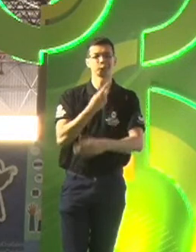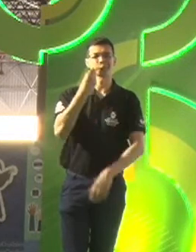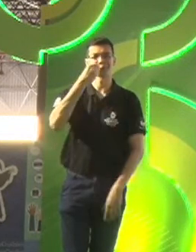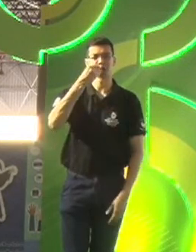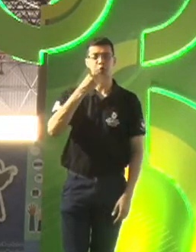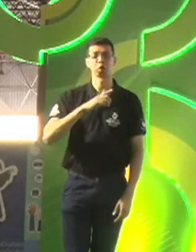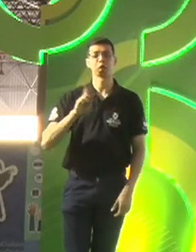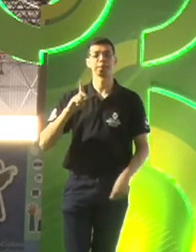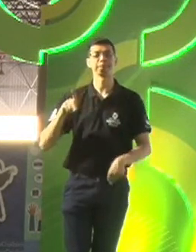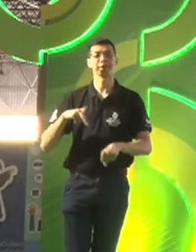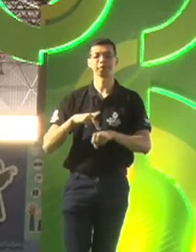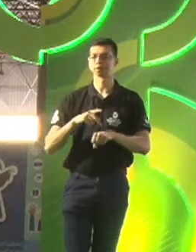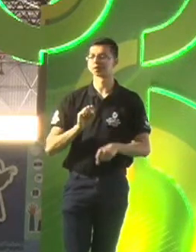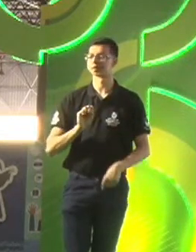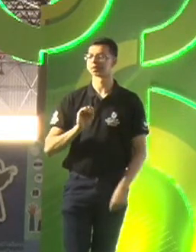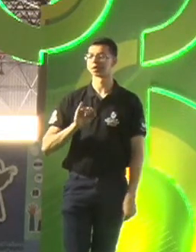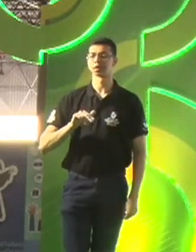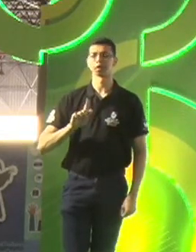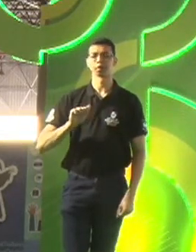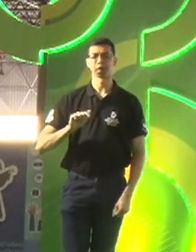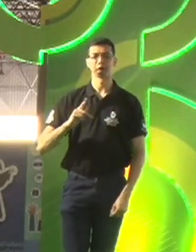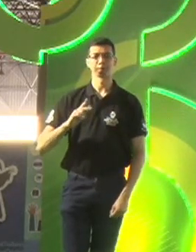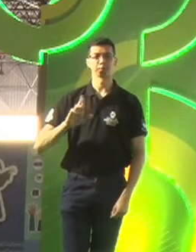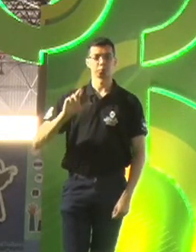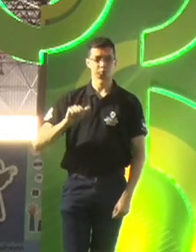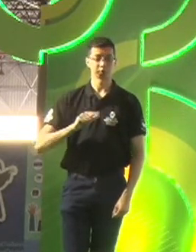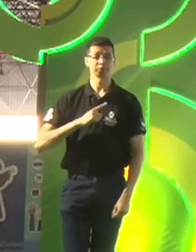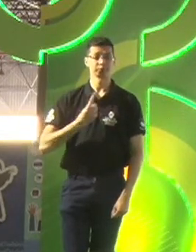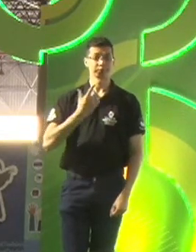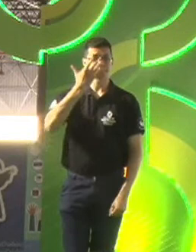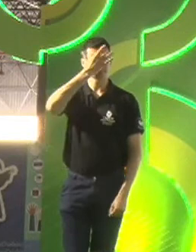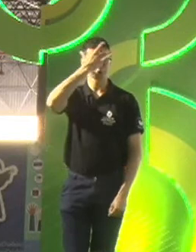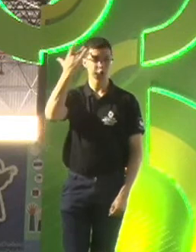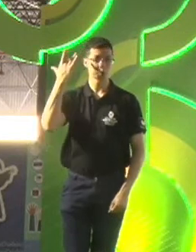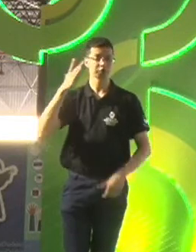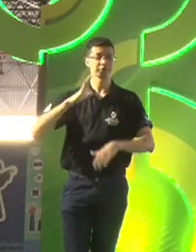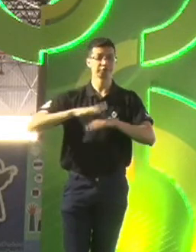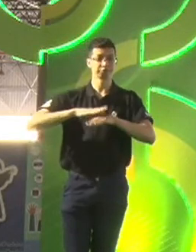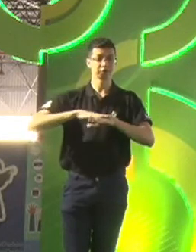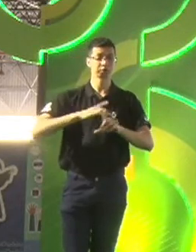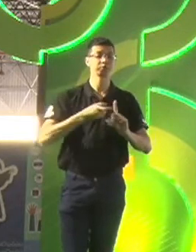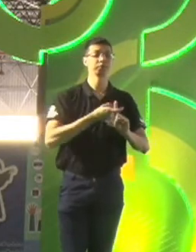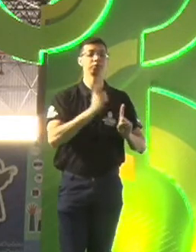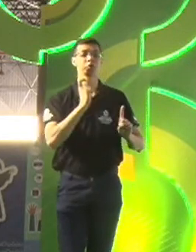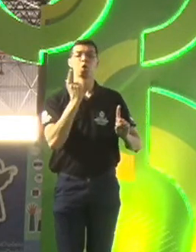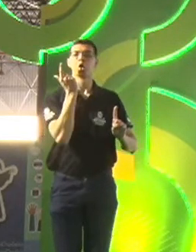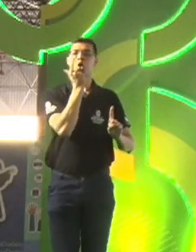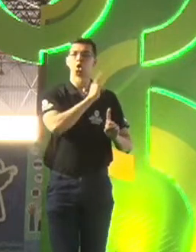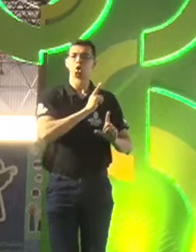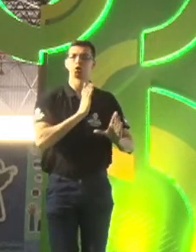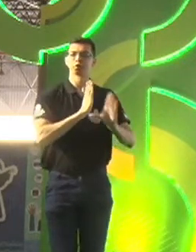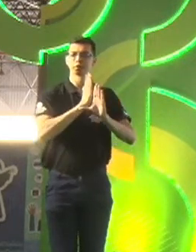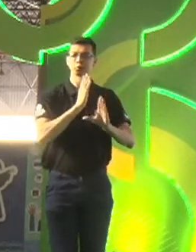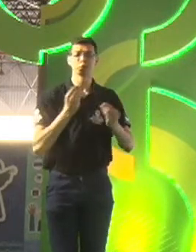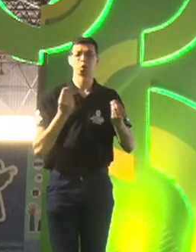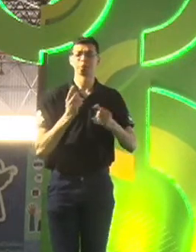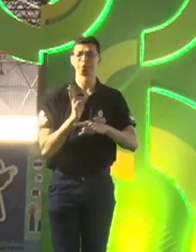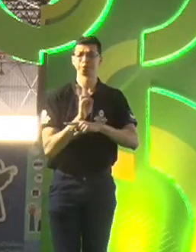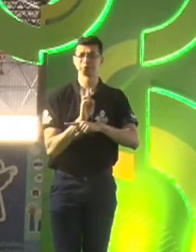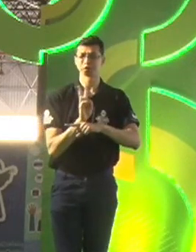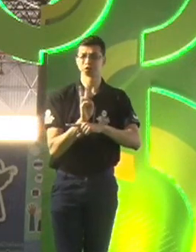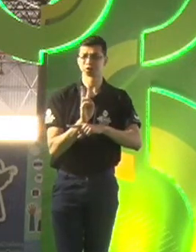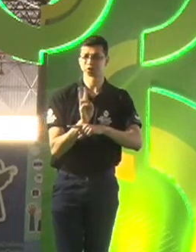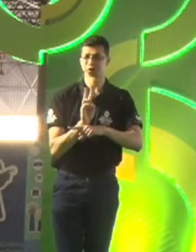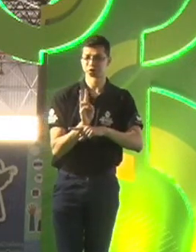se Singapura que era onde ela estava sendo mais mais vendida um hacker descobriu como como essa sala era aquelas câmeras de vigilância em dó